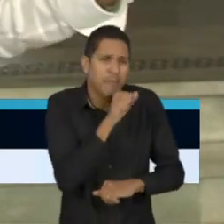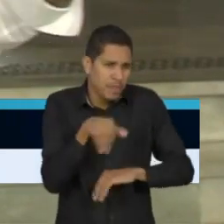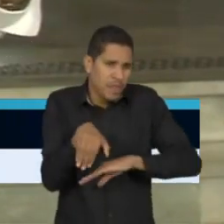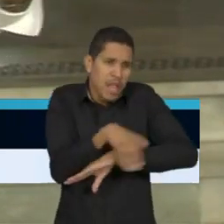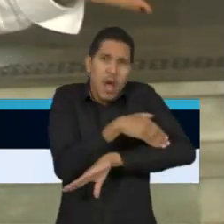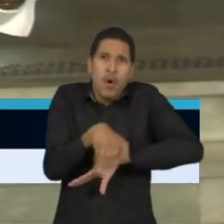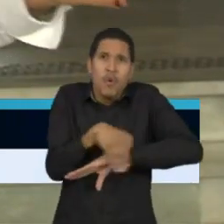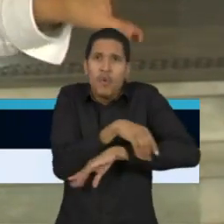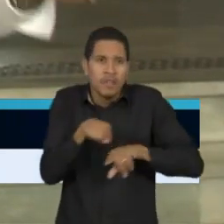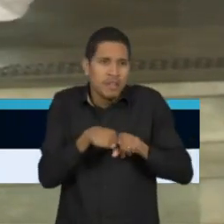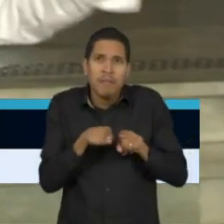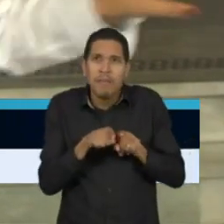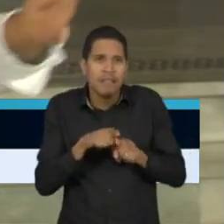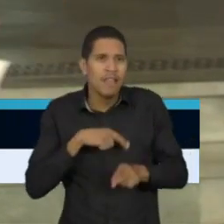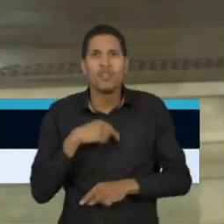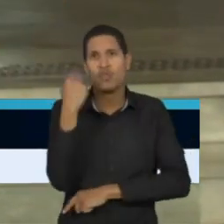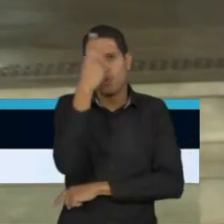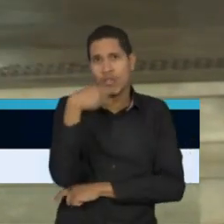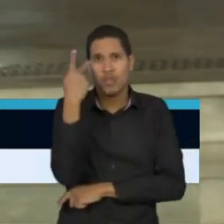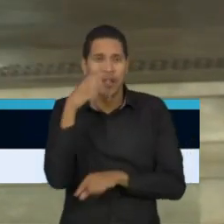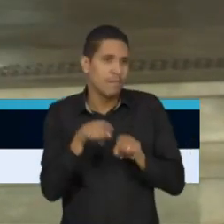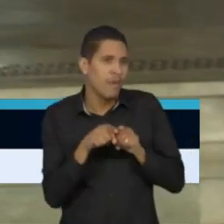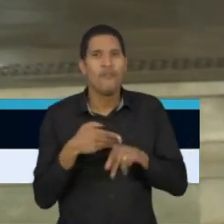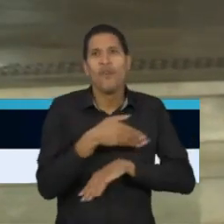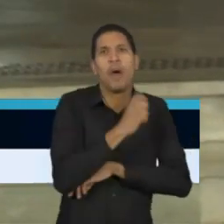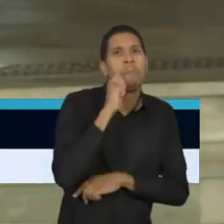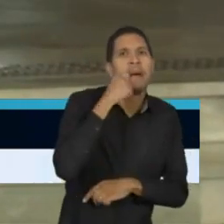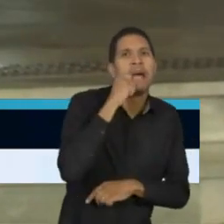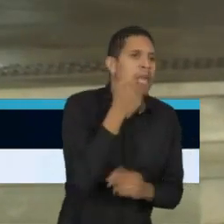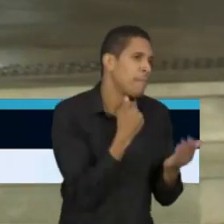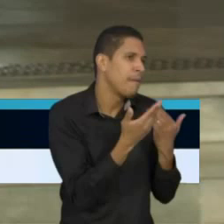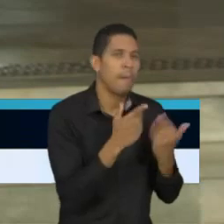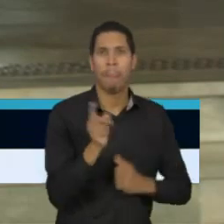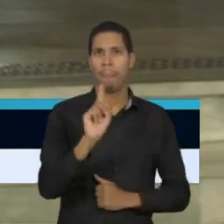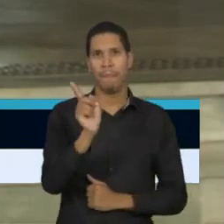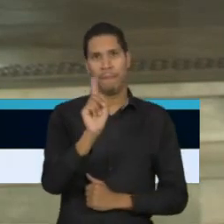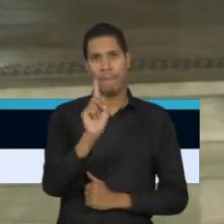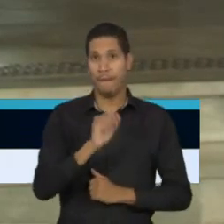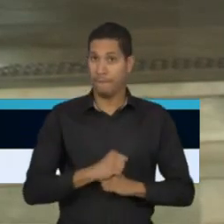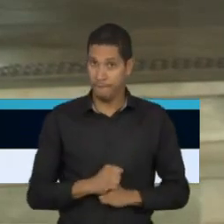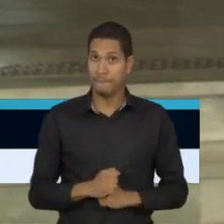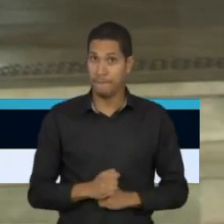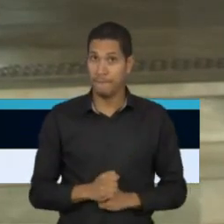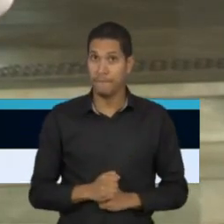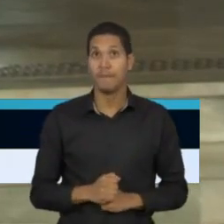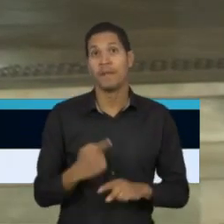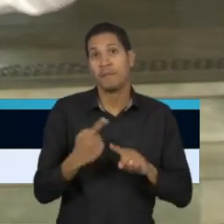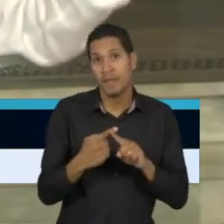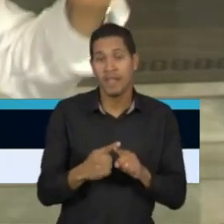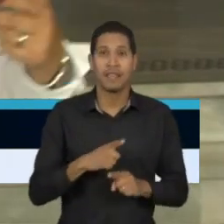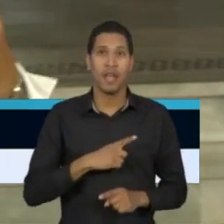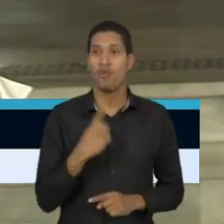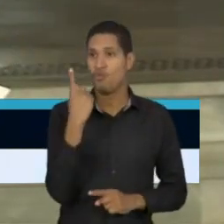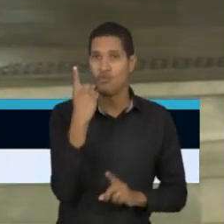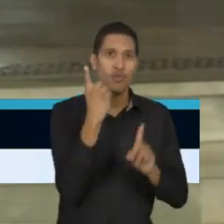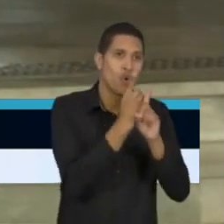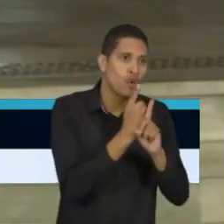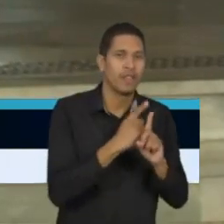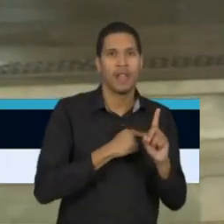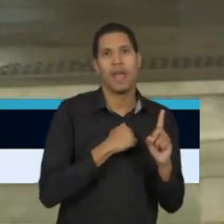só algumas 2 horas para ir na padaria. Não, cada 2, porque a gente já sabe, né? Um conto mais um